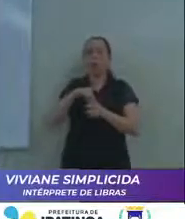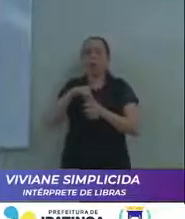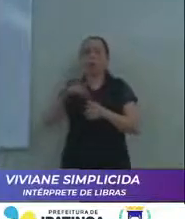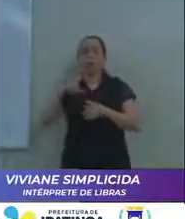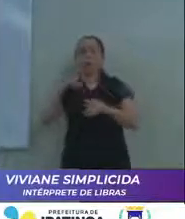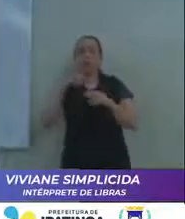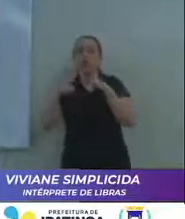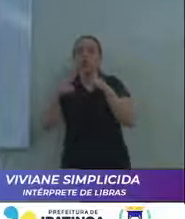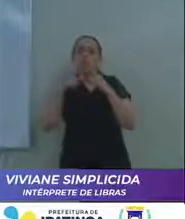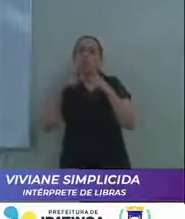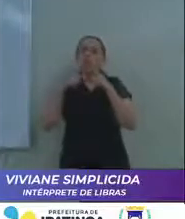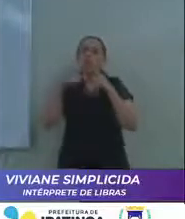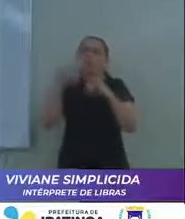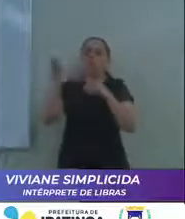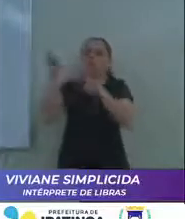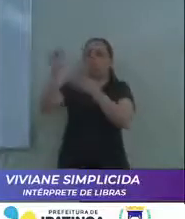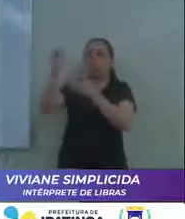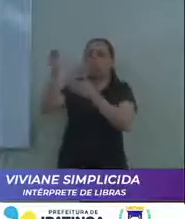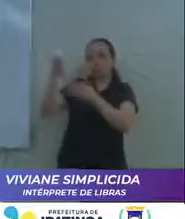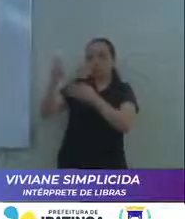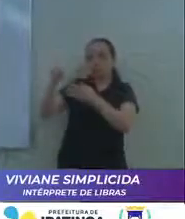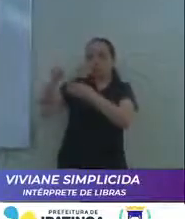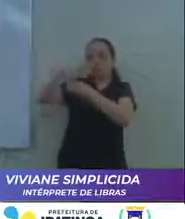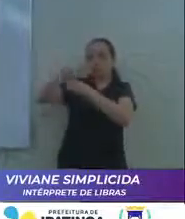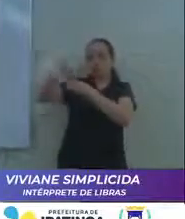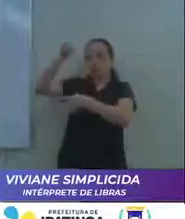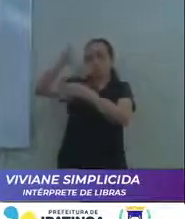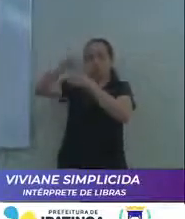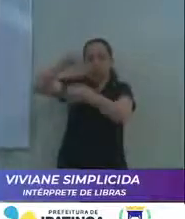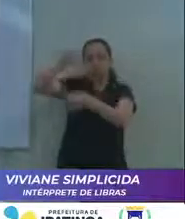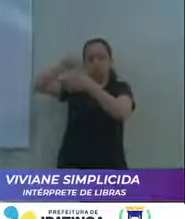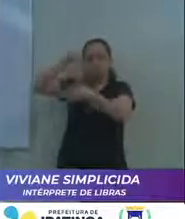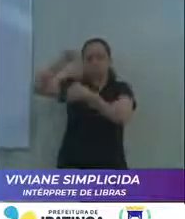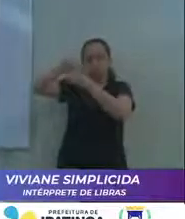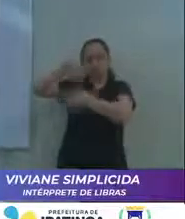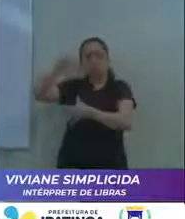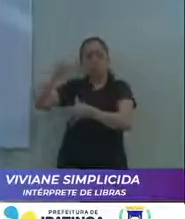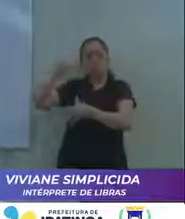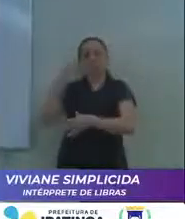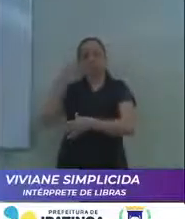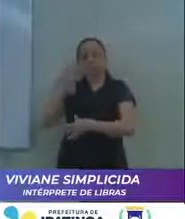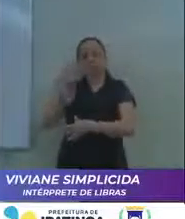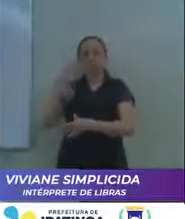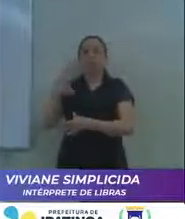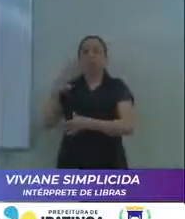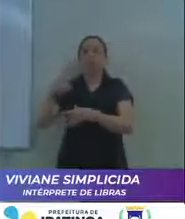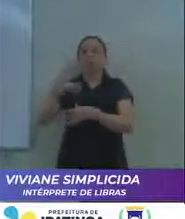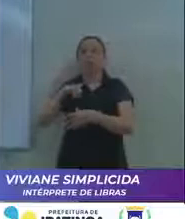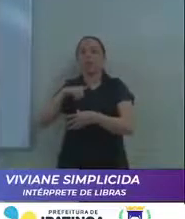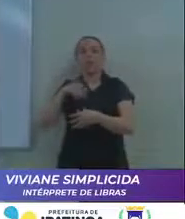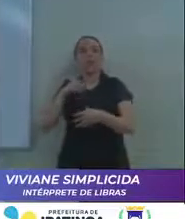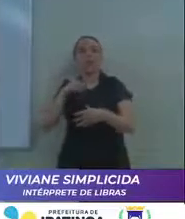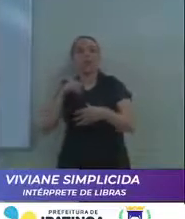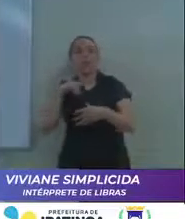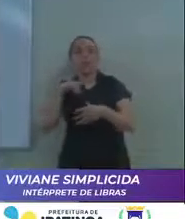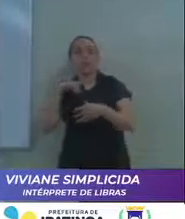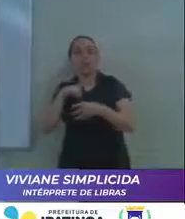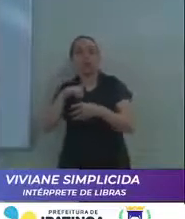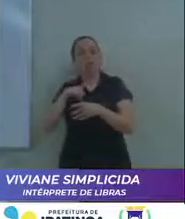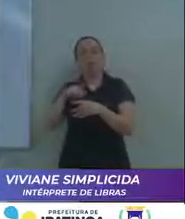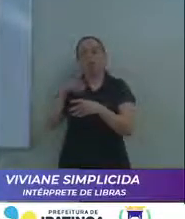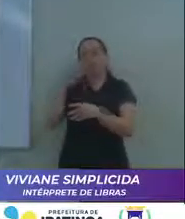tirando essas dúvidas de vocês, tá bom? Vou colocar aqui só um minutinho que eu